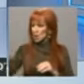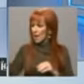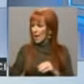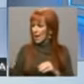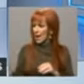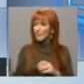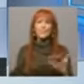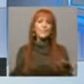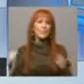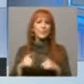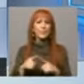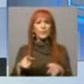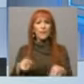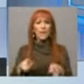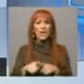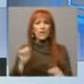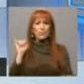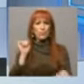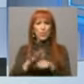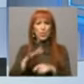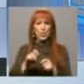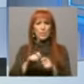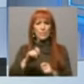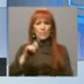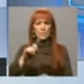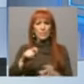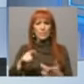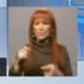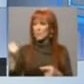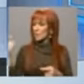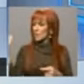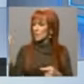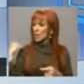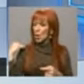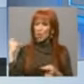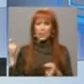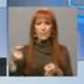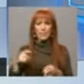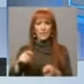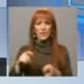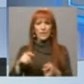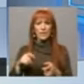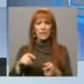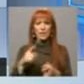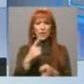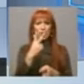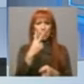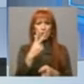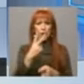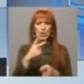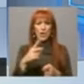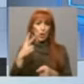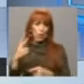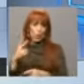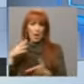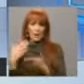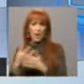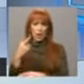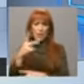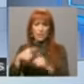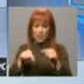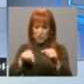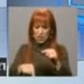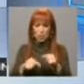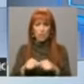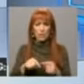ocidental, em relação à agitação marítima para a costa ocidental, ondas de noroeste com 2 m a 2,5 m, na costa sul,